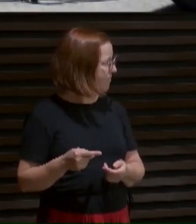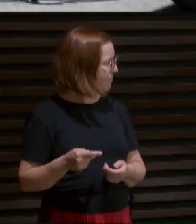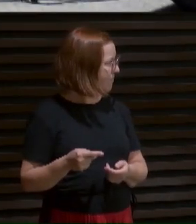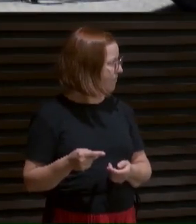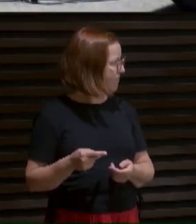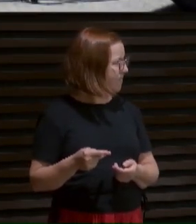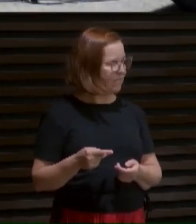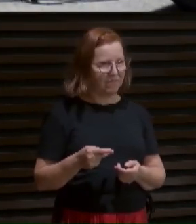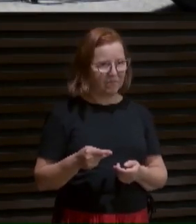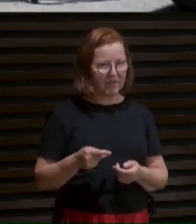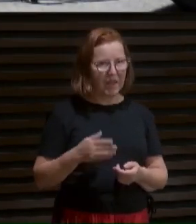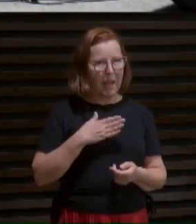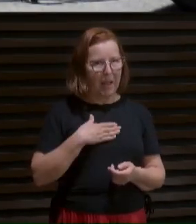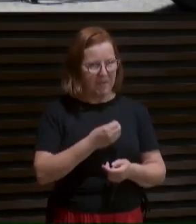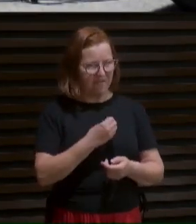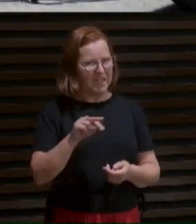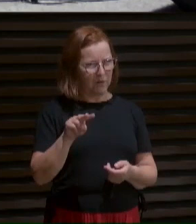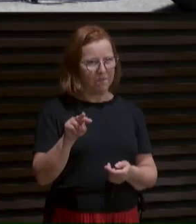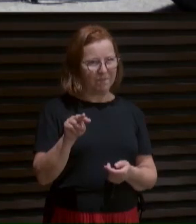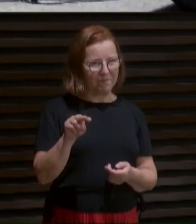Cola isso com a minha vida?